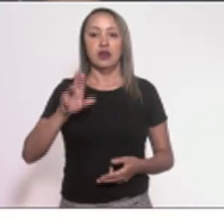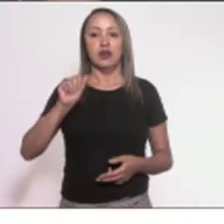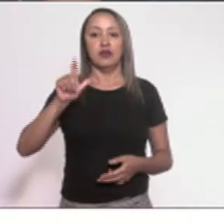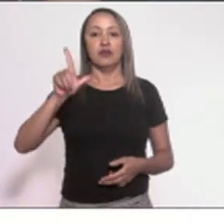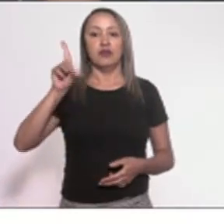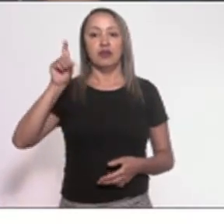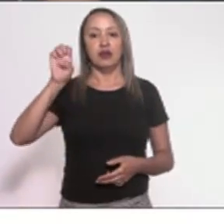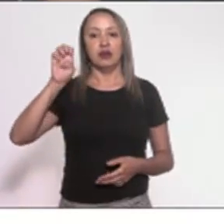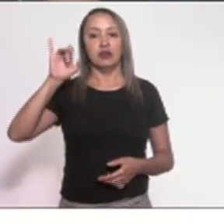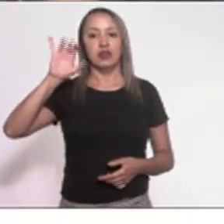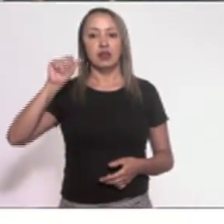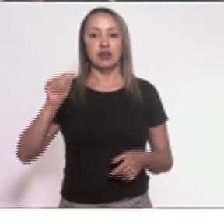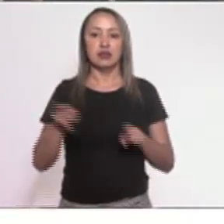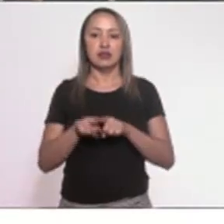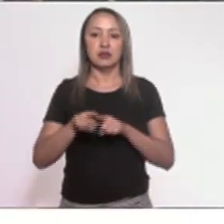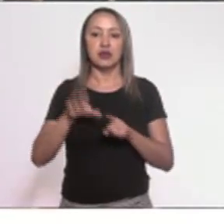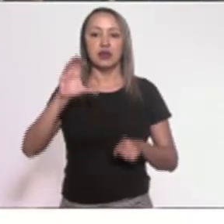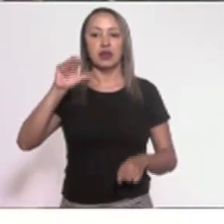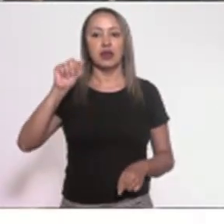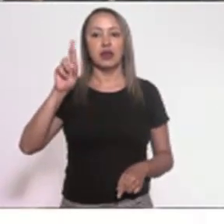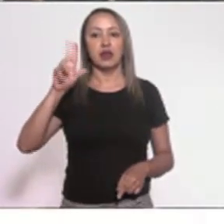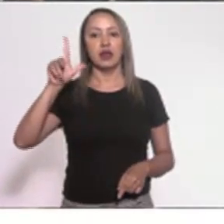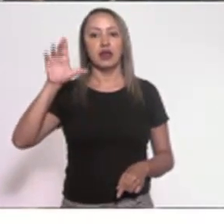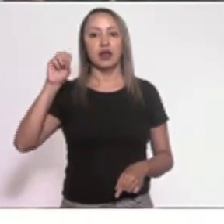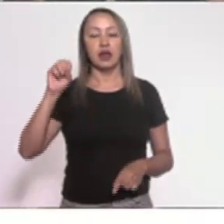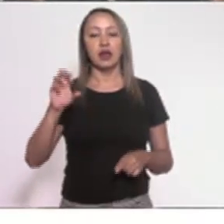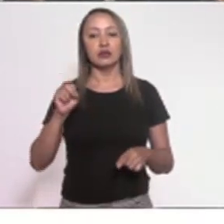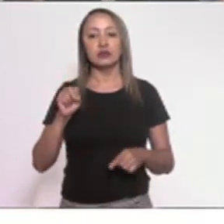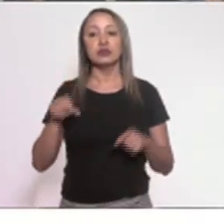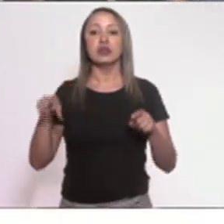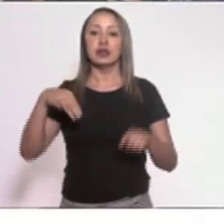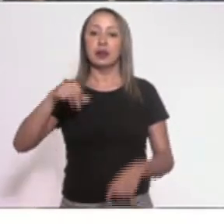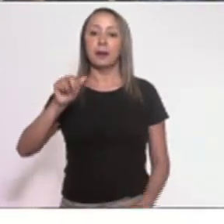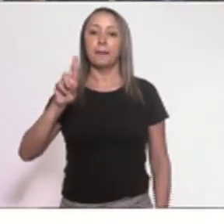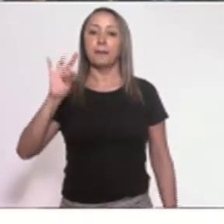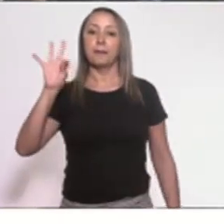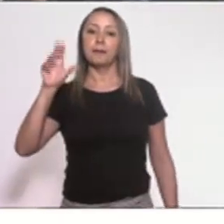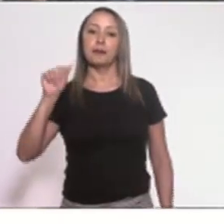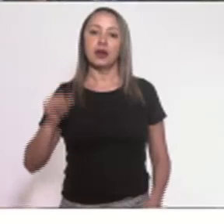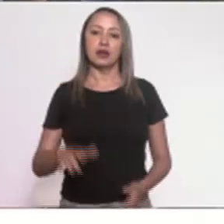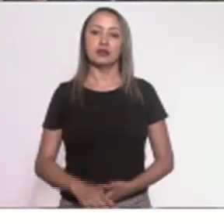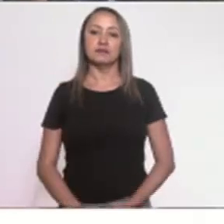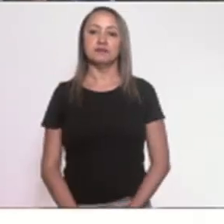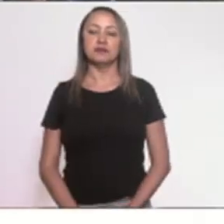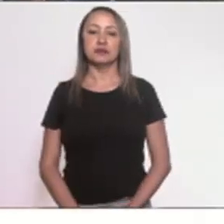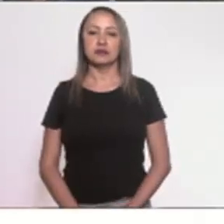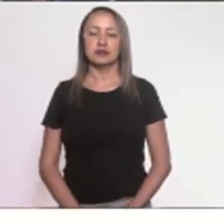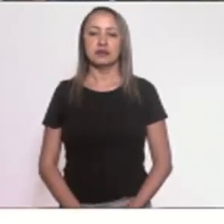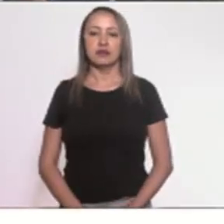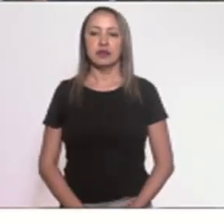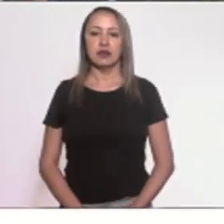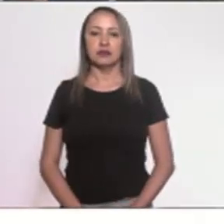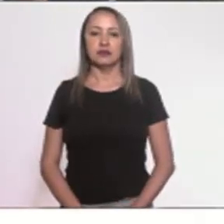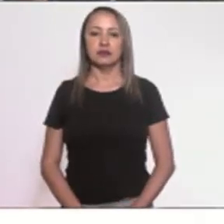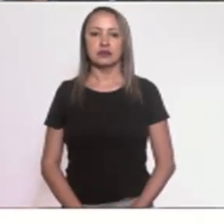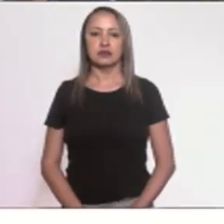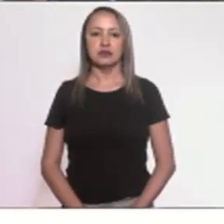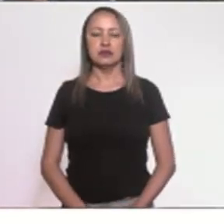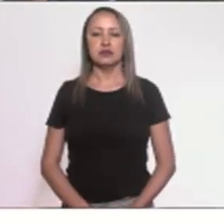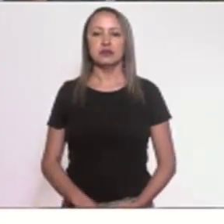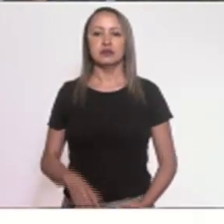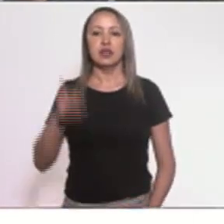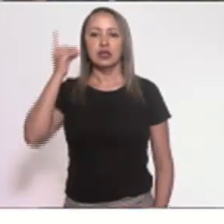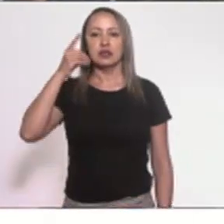Augusto. Pela ordem. E Marta Rocha. Eu já disse... Pela ordem. Deputado Carlos